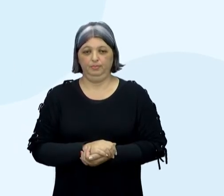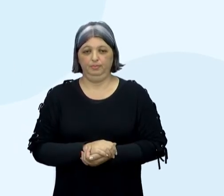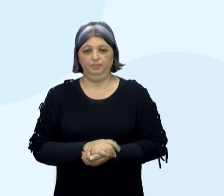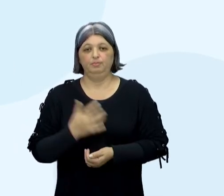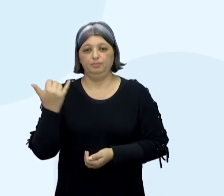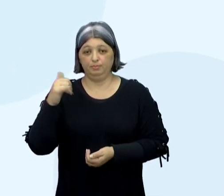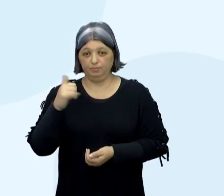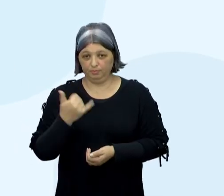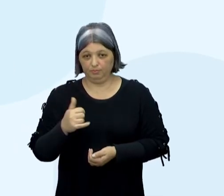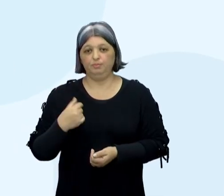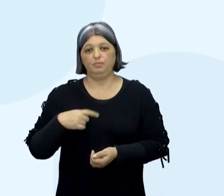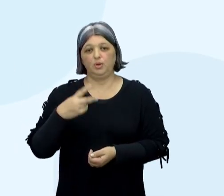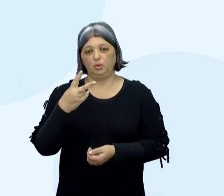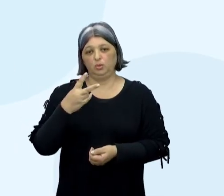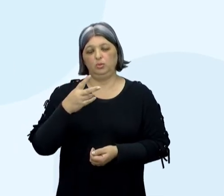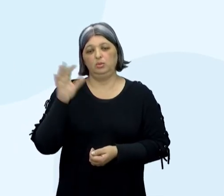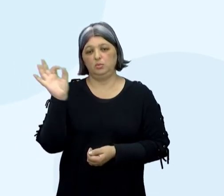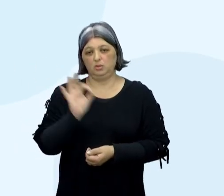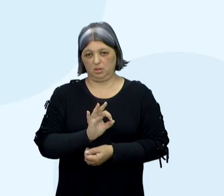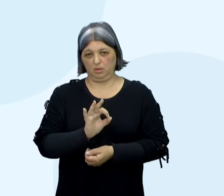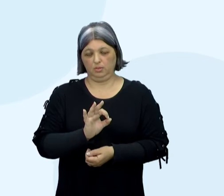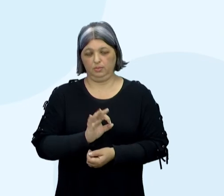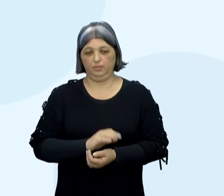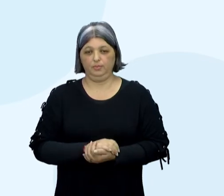juros aí, 2%.